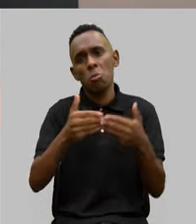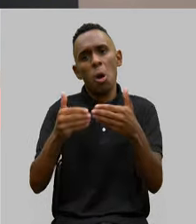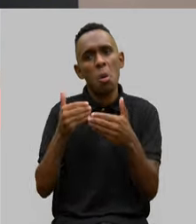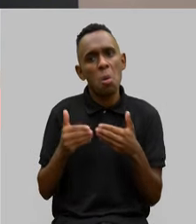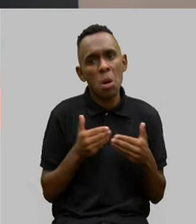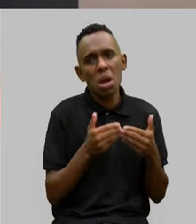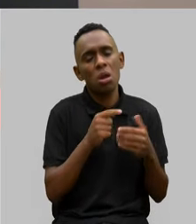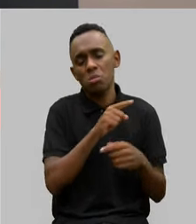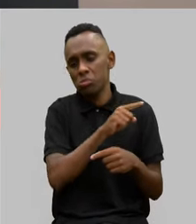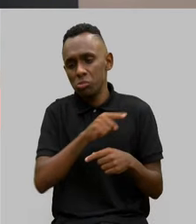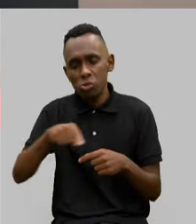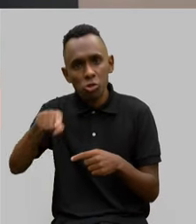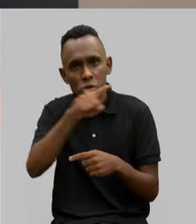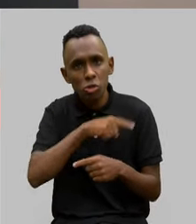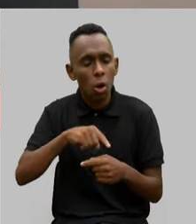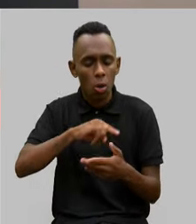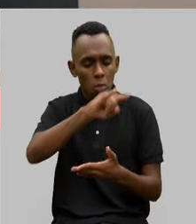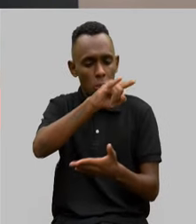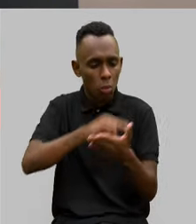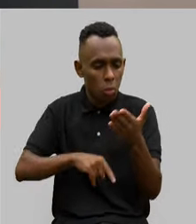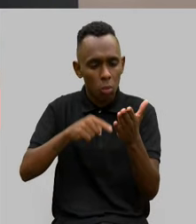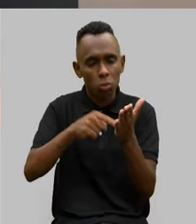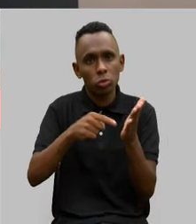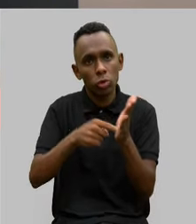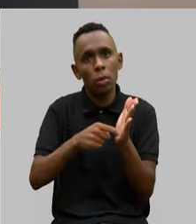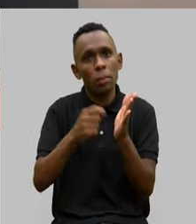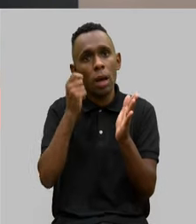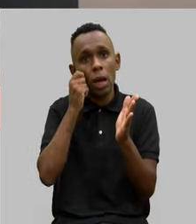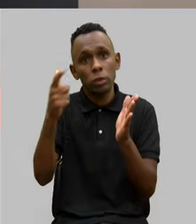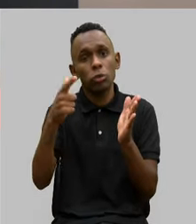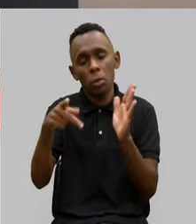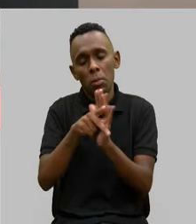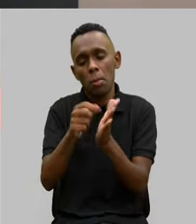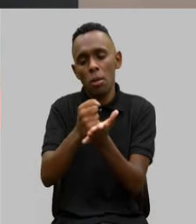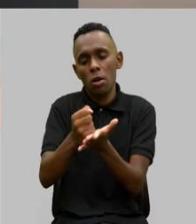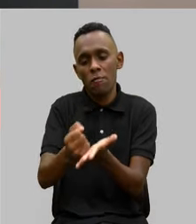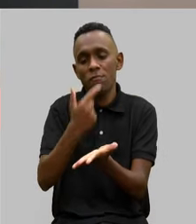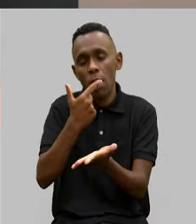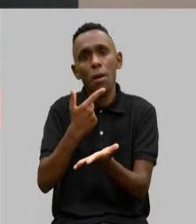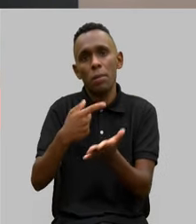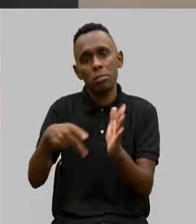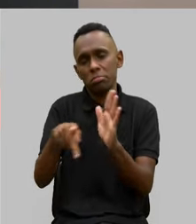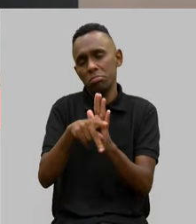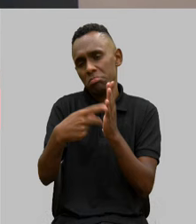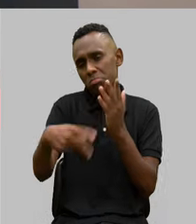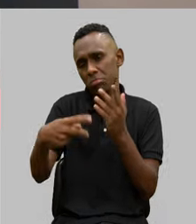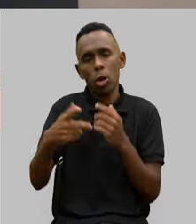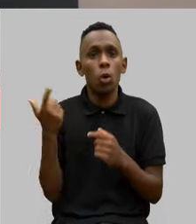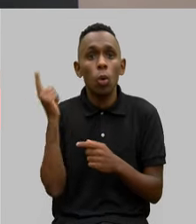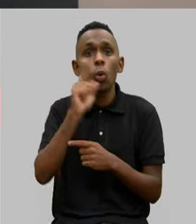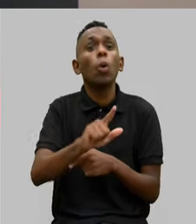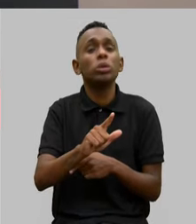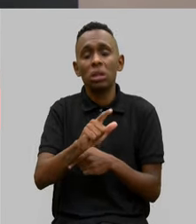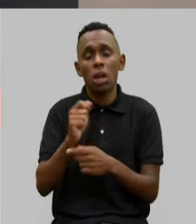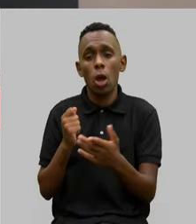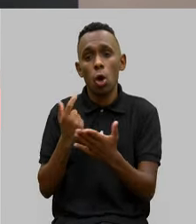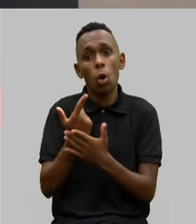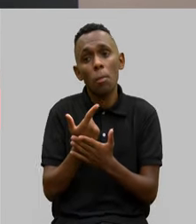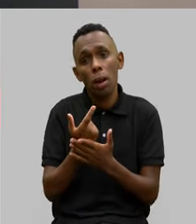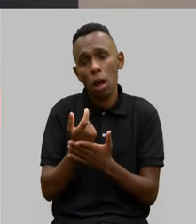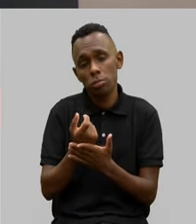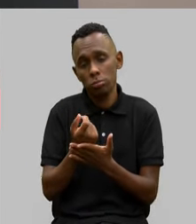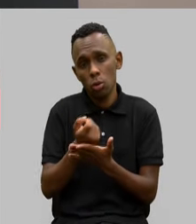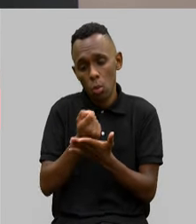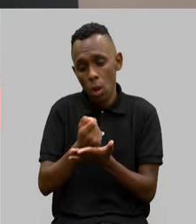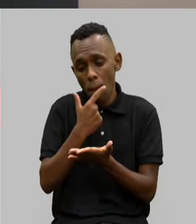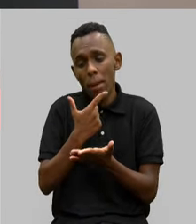nós chegarmos com uma receita Azul eh na farmácia nas Big farmas e a gente consegue comprar a medicação